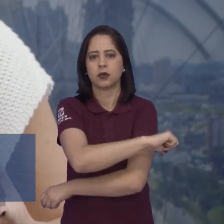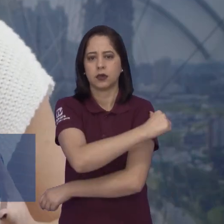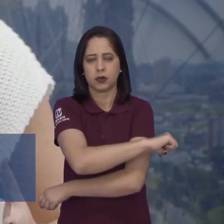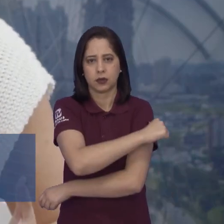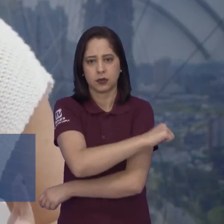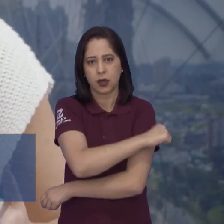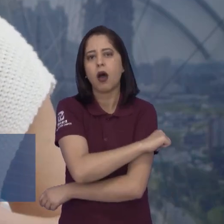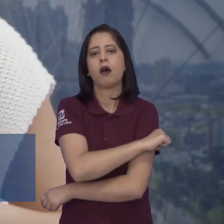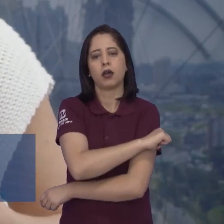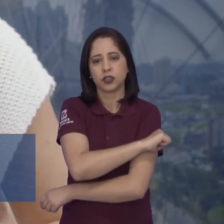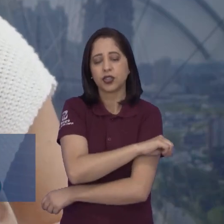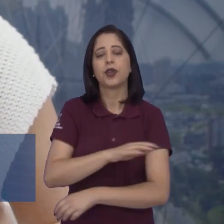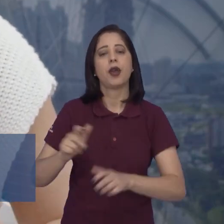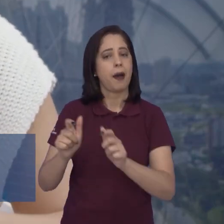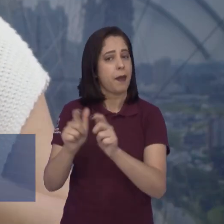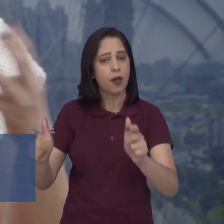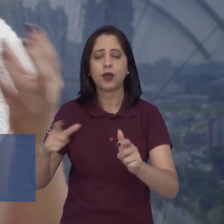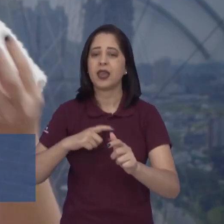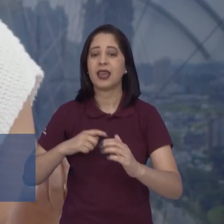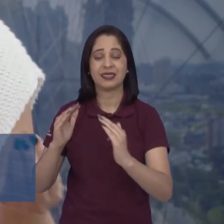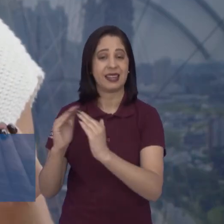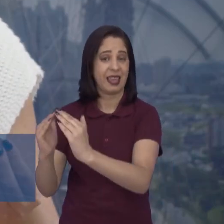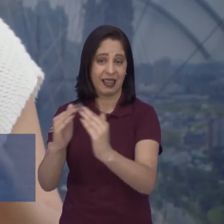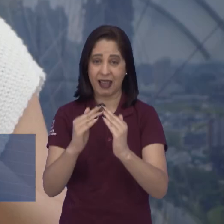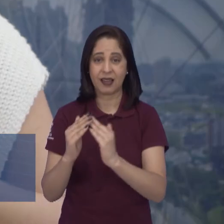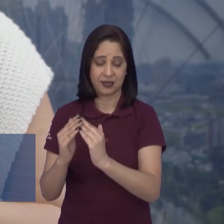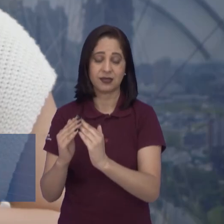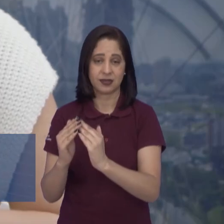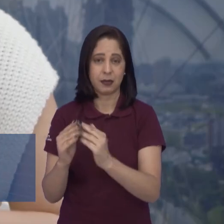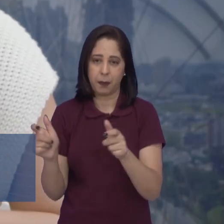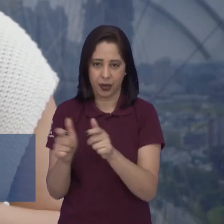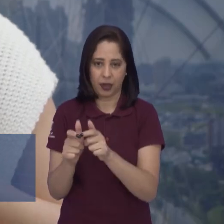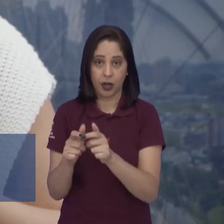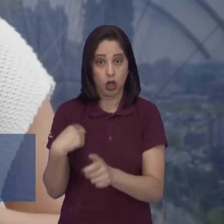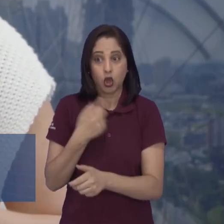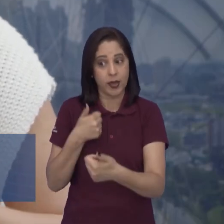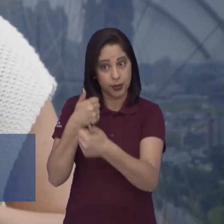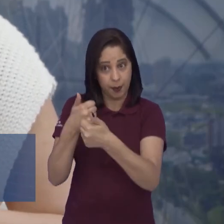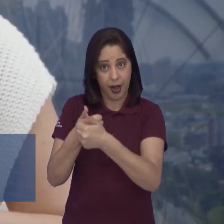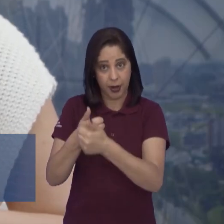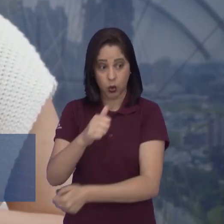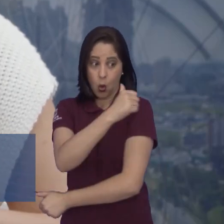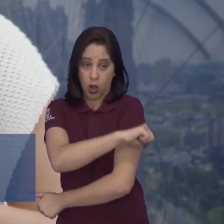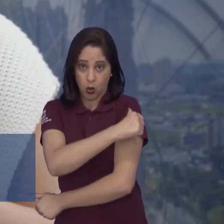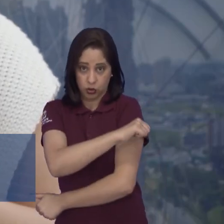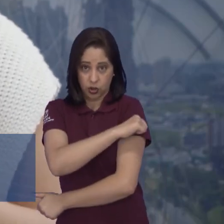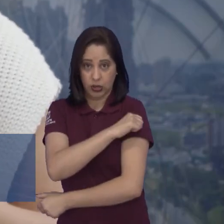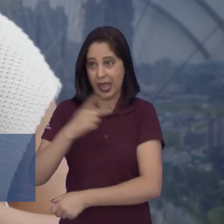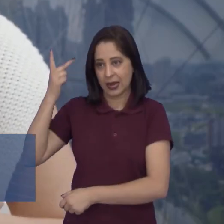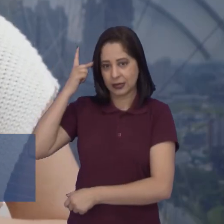grandes centros urbanos, tomando como referência que estamos aqui entre esses dois. É problemático porque